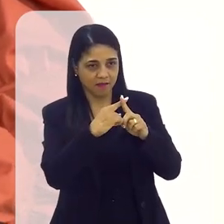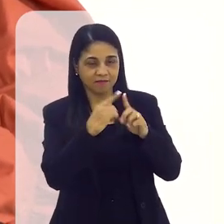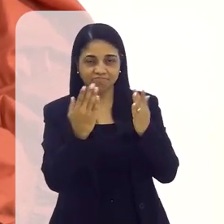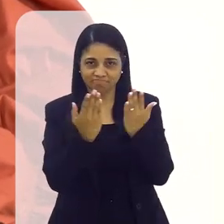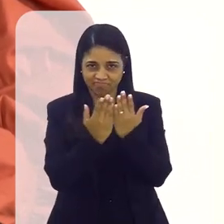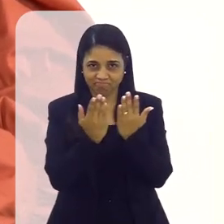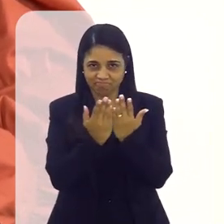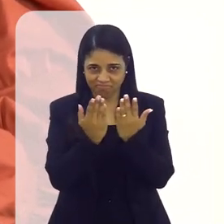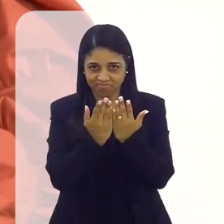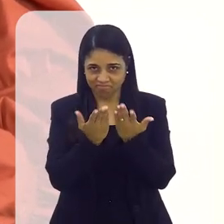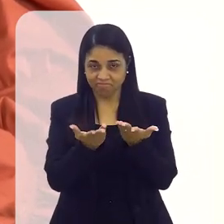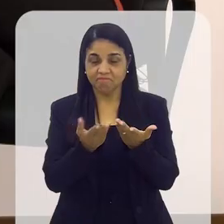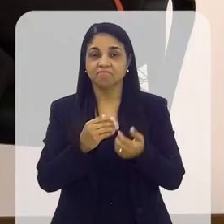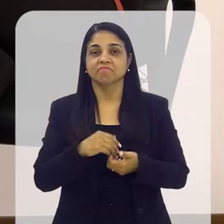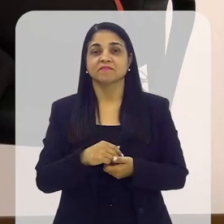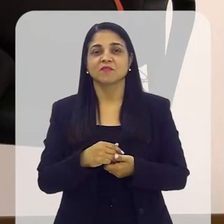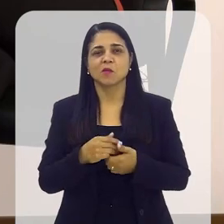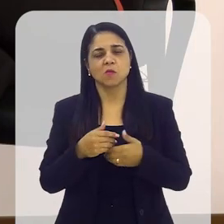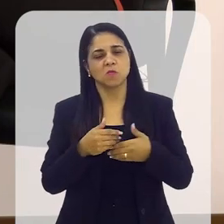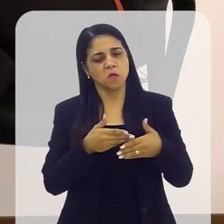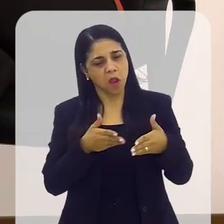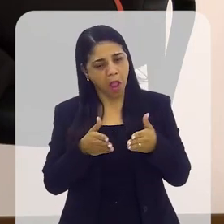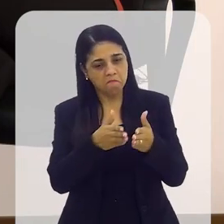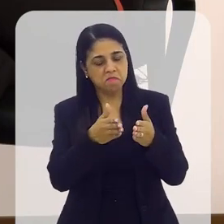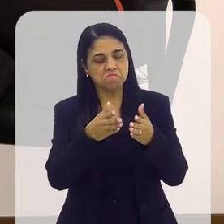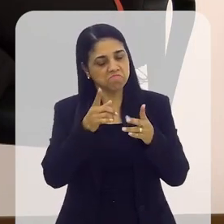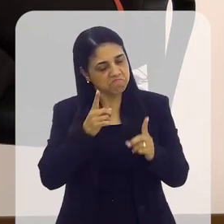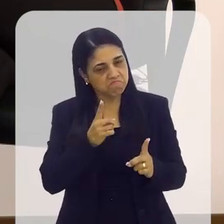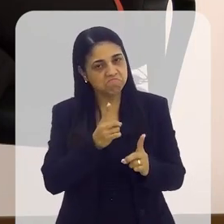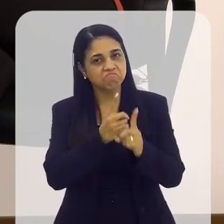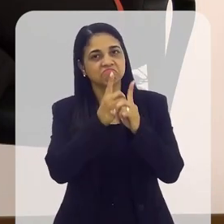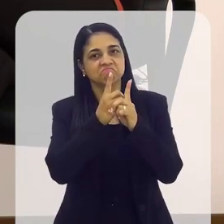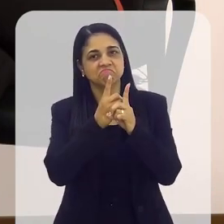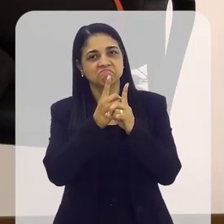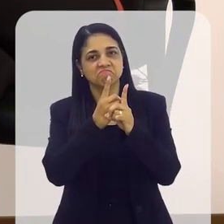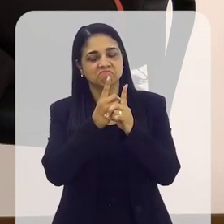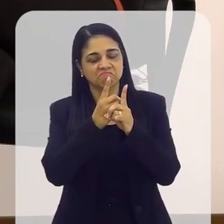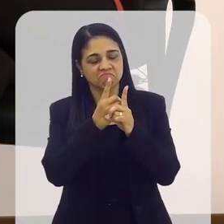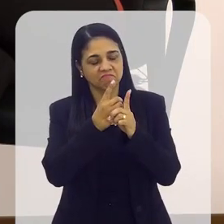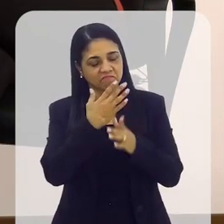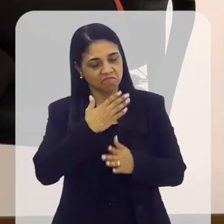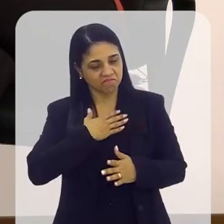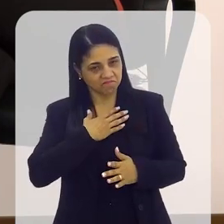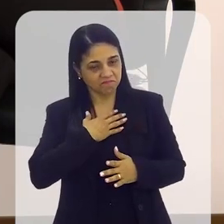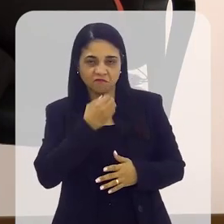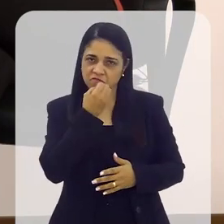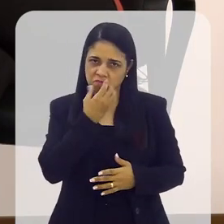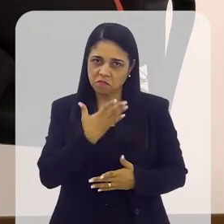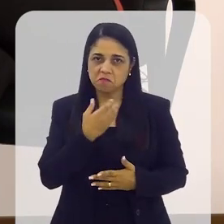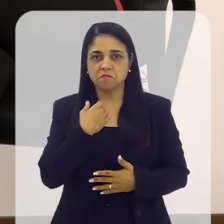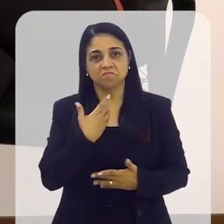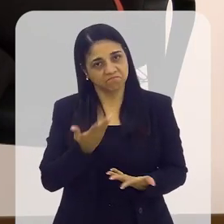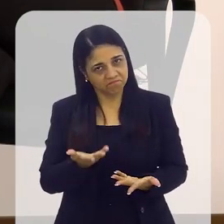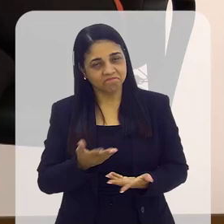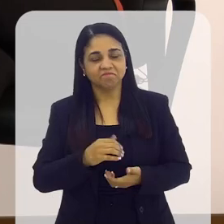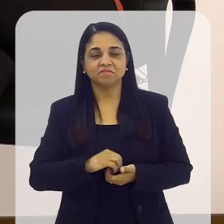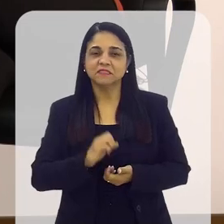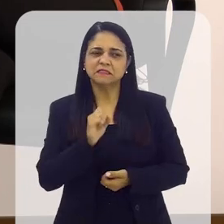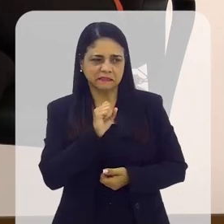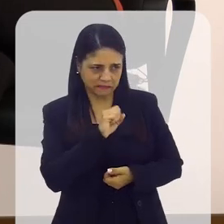dessa religião. Perfeito. Então, é um caminho que você se encontrou e que fez muito bem para você.